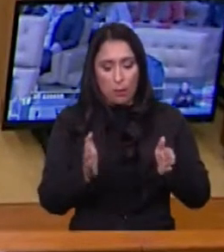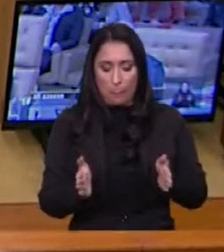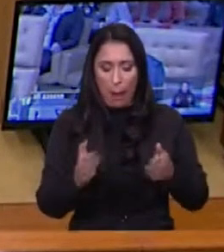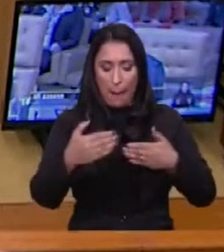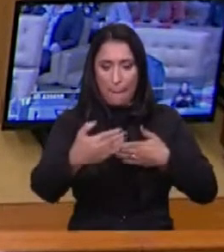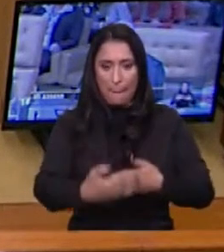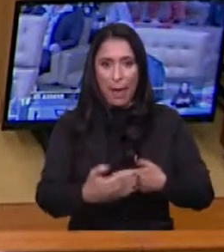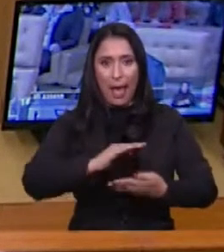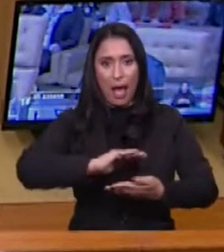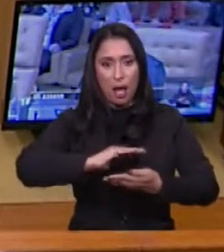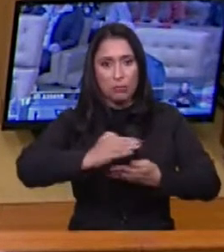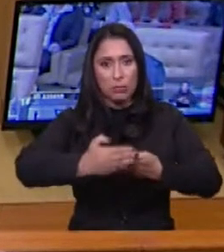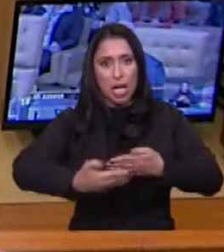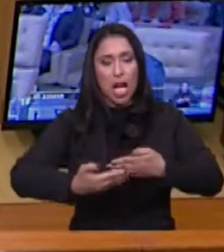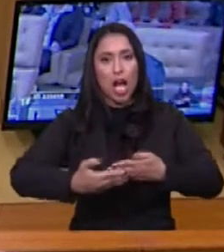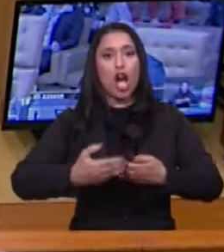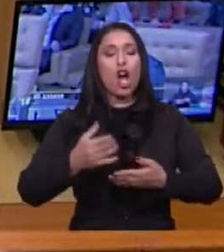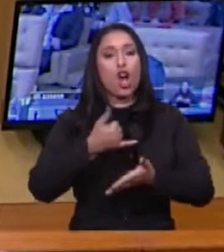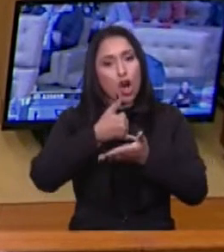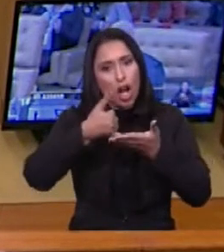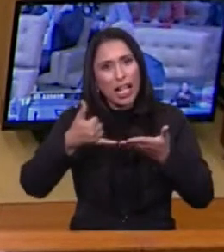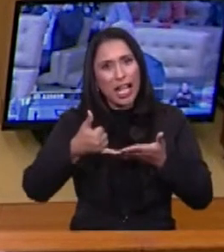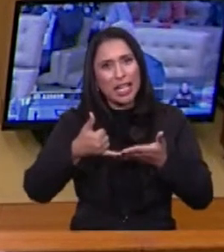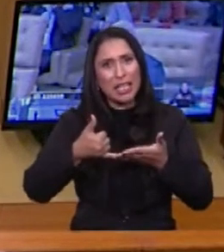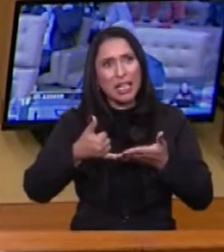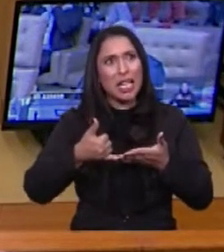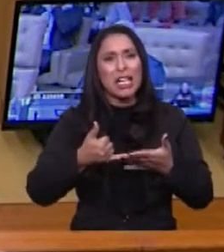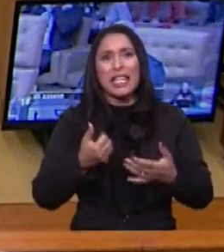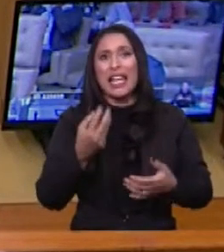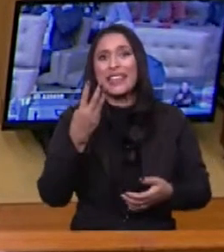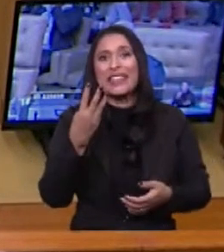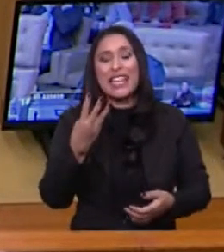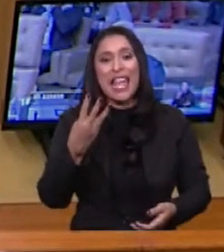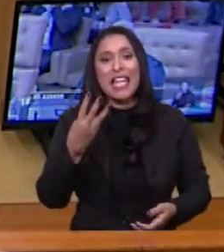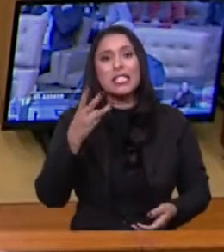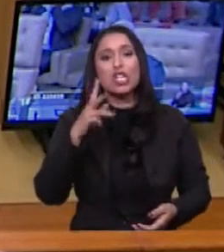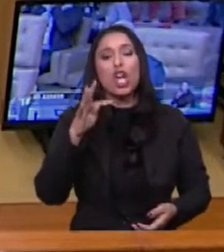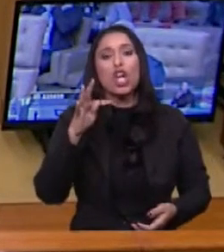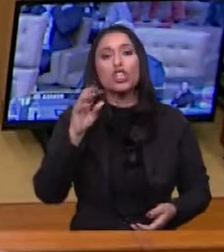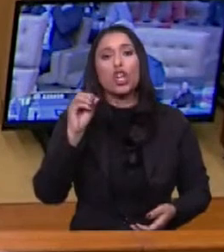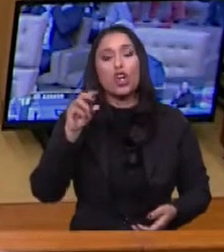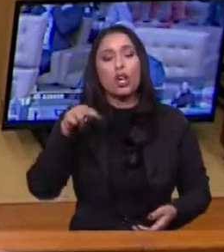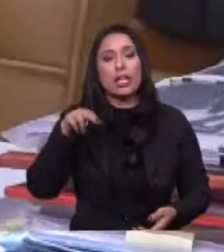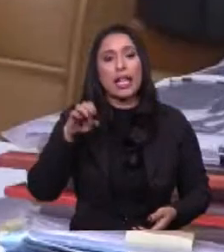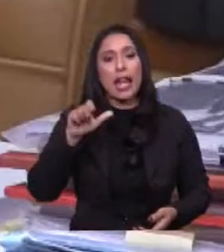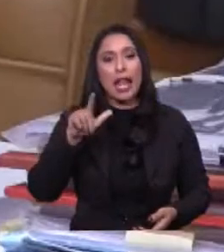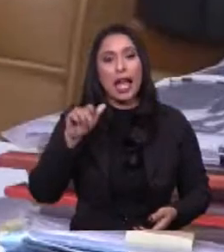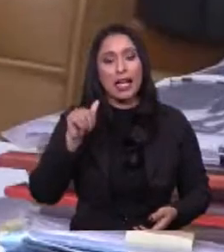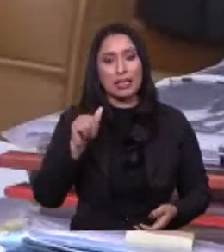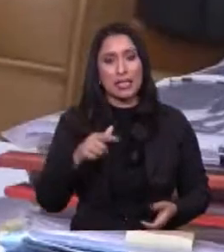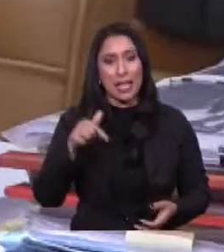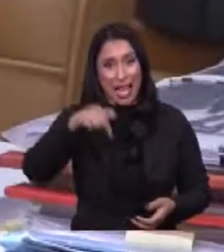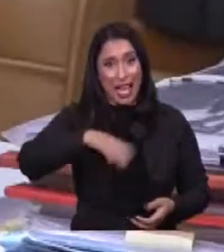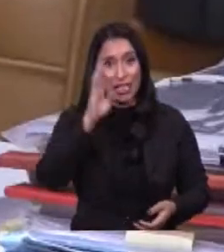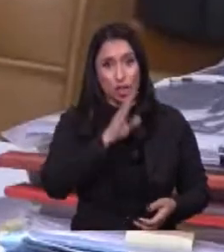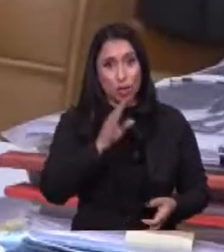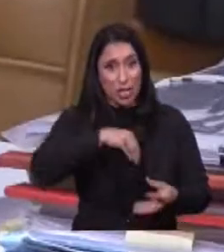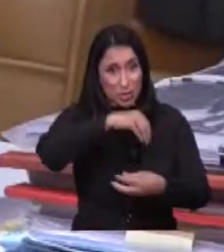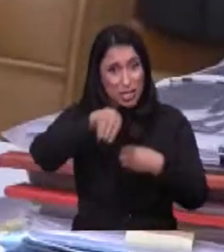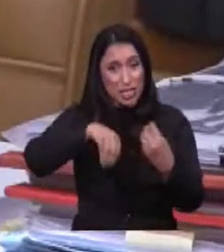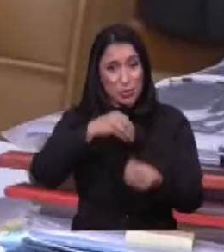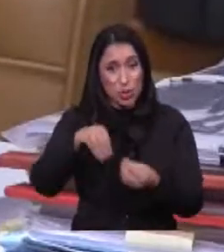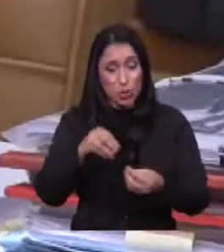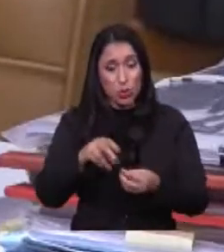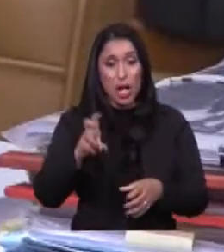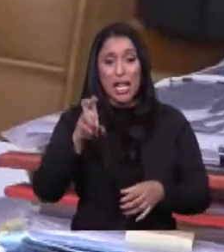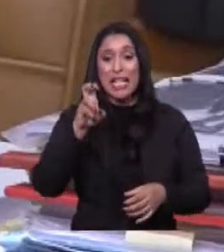dá para vender no mundo em torno de 3 toneladas. No Brasil, chega até 5, né? Com uma misturinha aqui, tá?